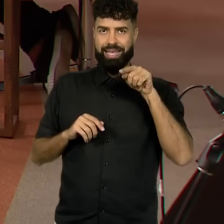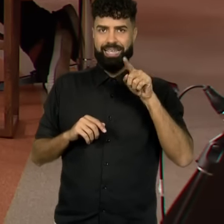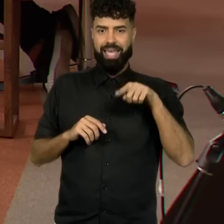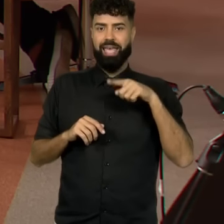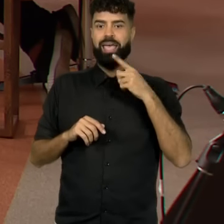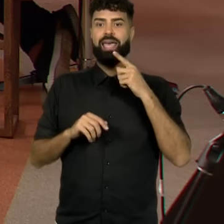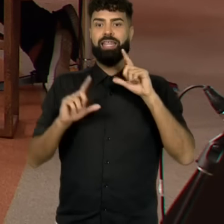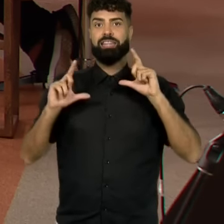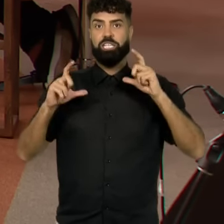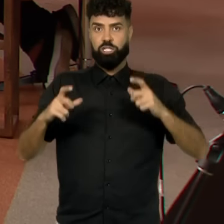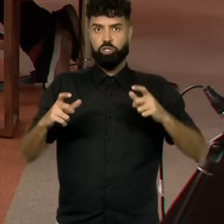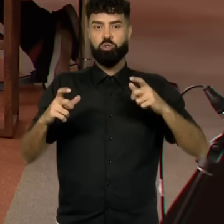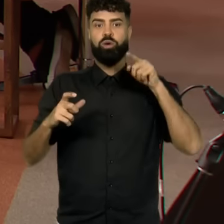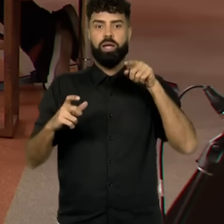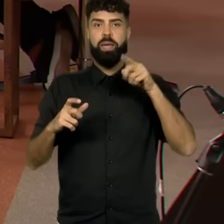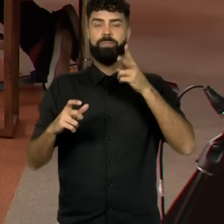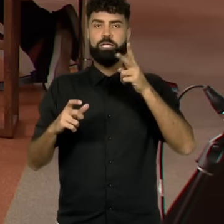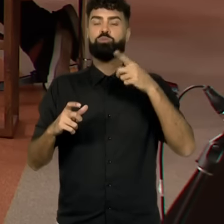esse disco aí,